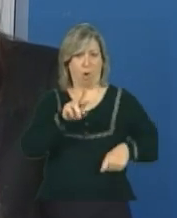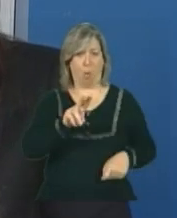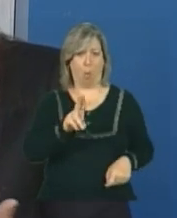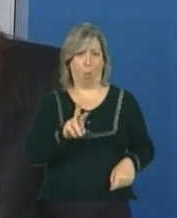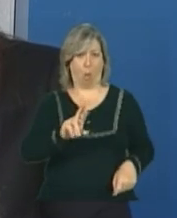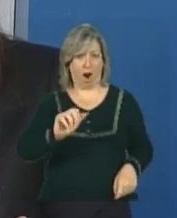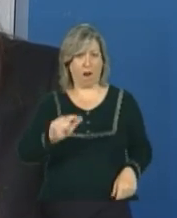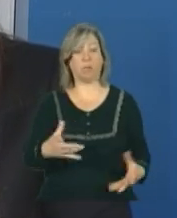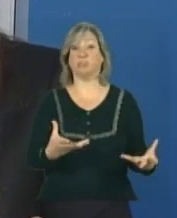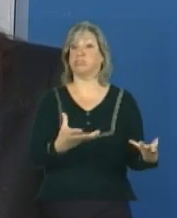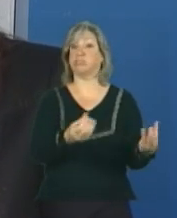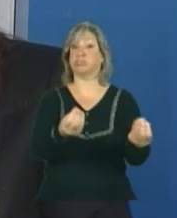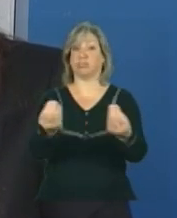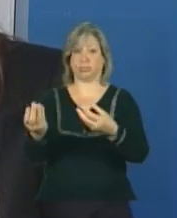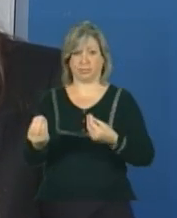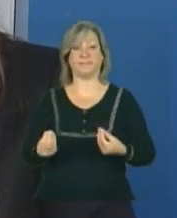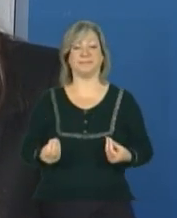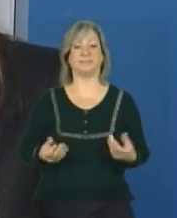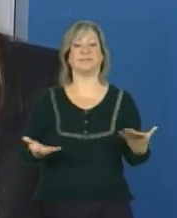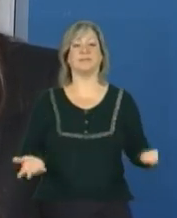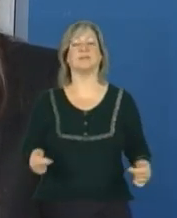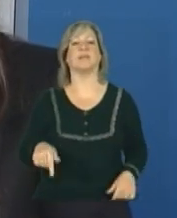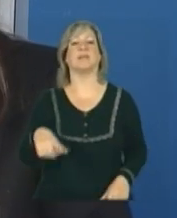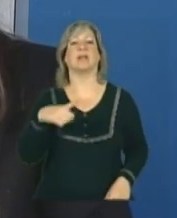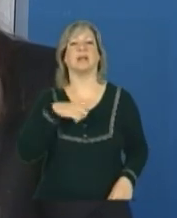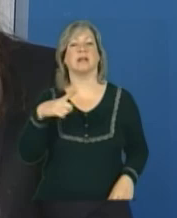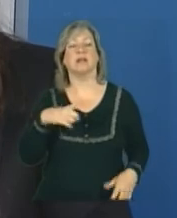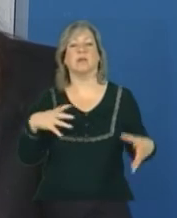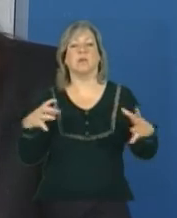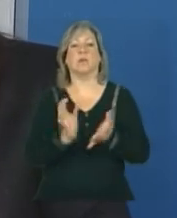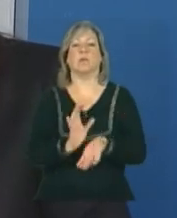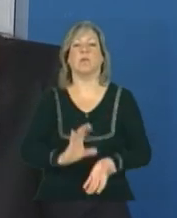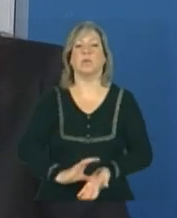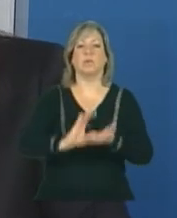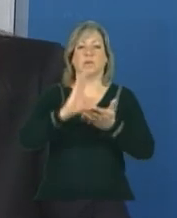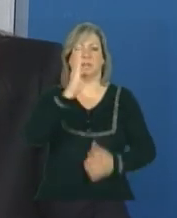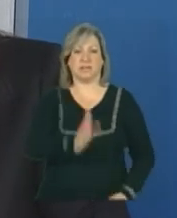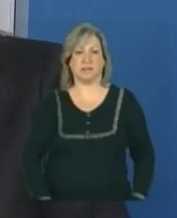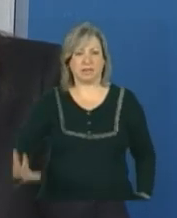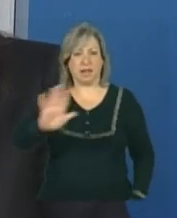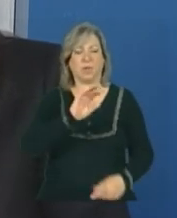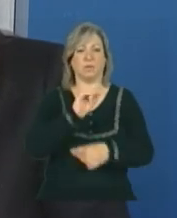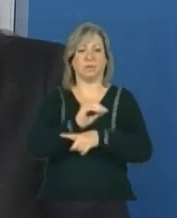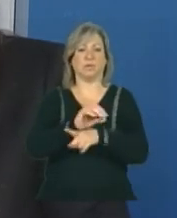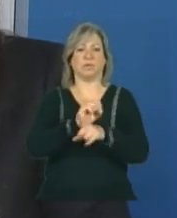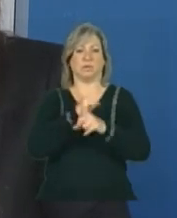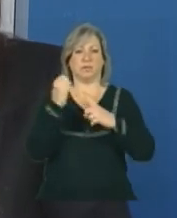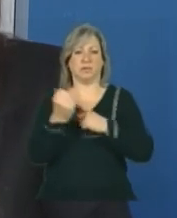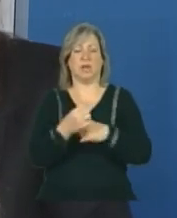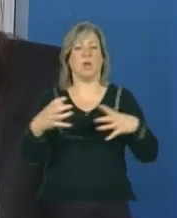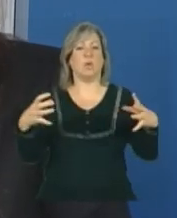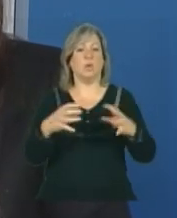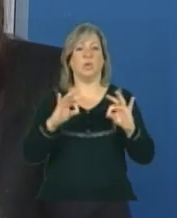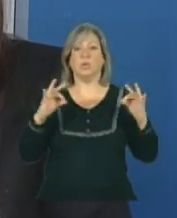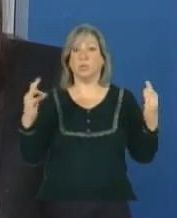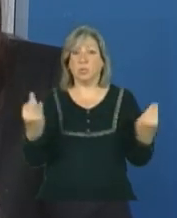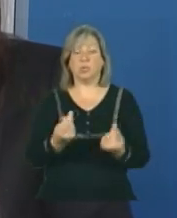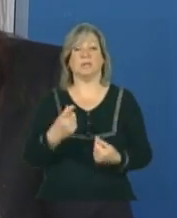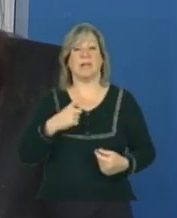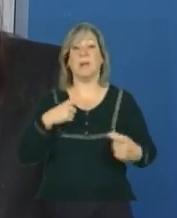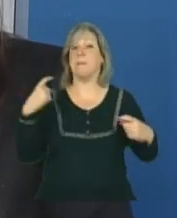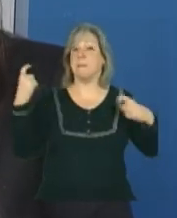nós, no âmbito da Comissão Intergestores Tripartite e do Conselho Nacional de Assistência Social, muito preocupados